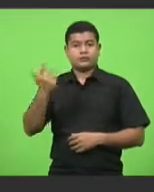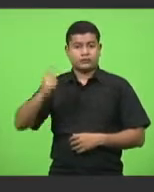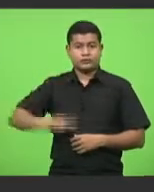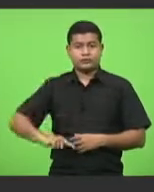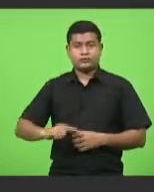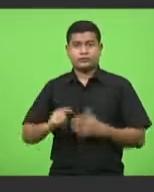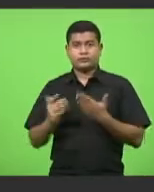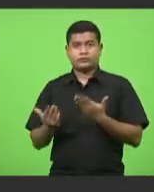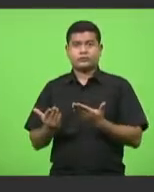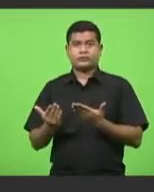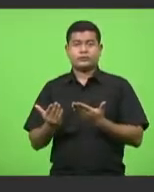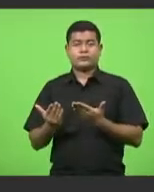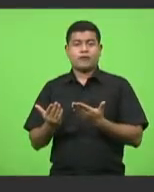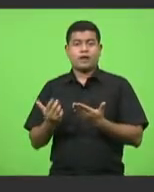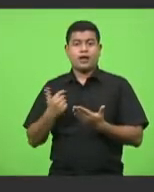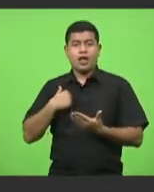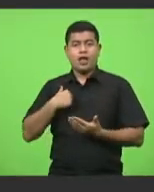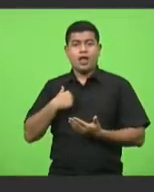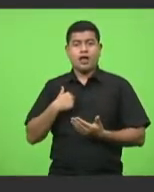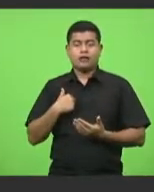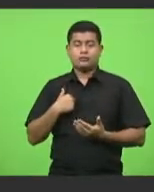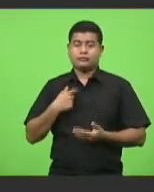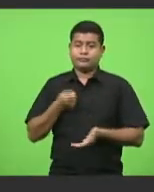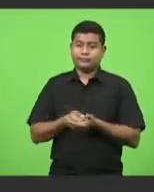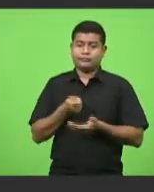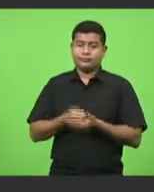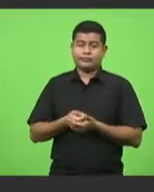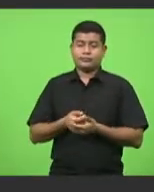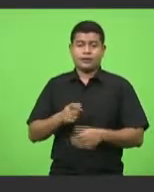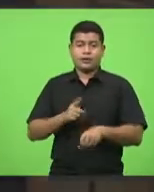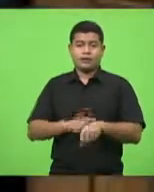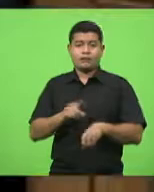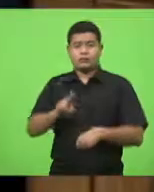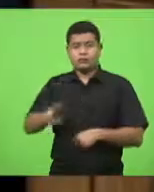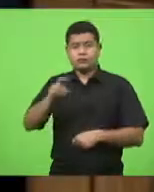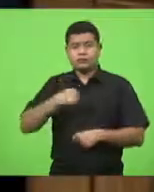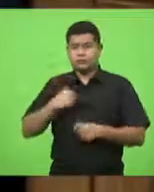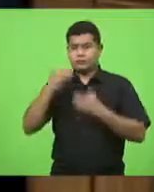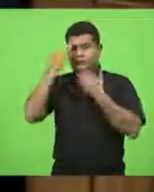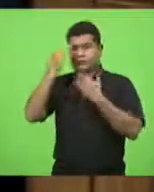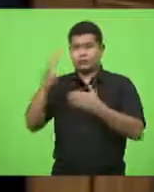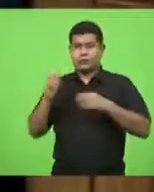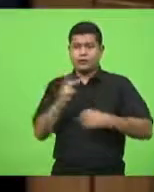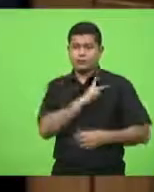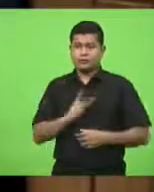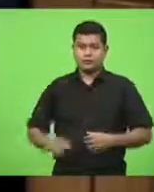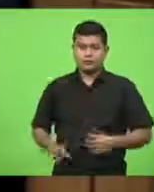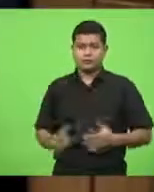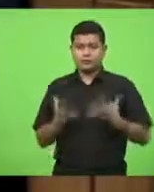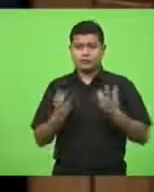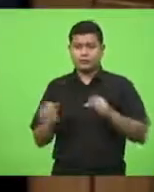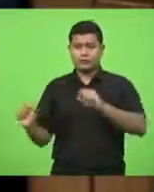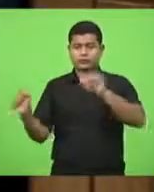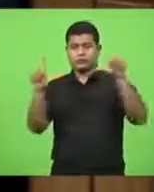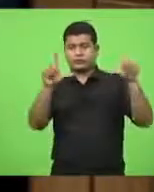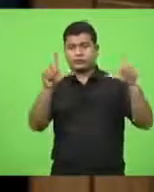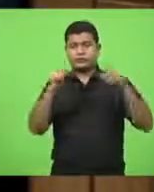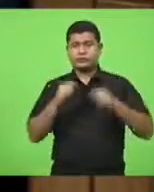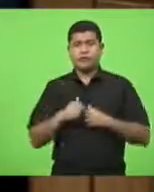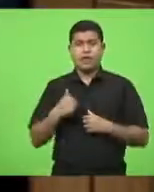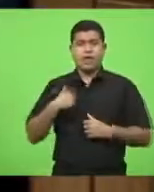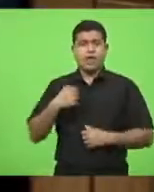86,4. Minha única ressalva, eu sou obrigado a usar o meu tempo, muito obrigado, obrigado presidente, por poder fazer essa explanação. O meu único